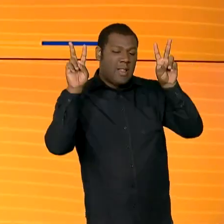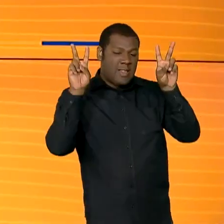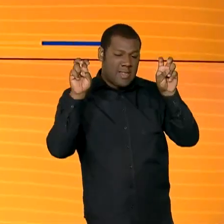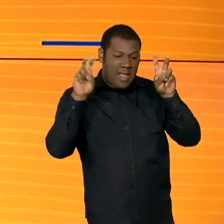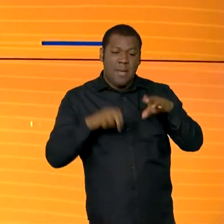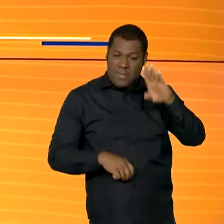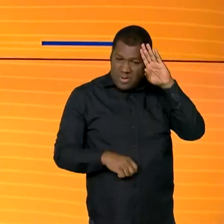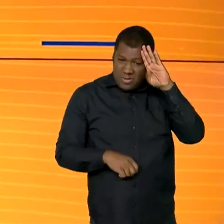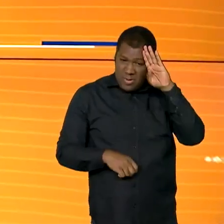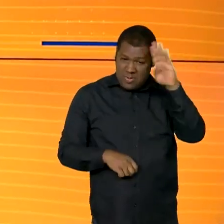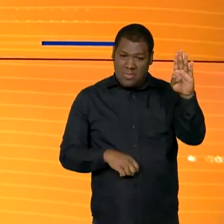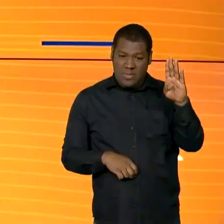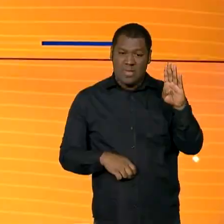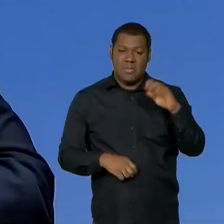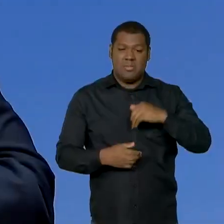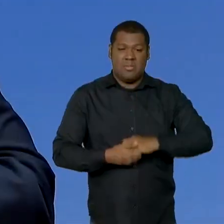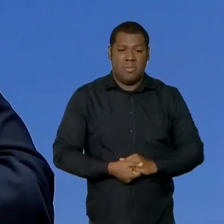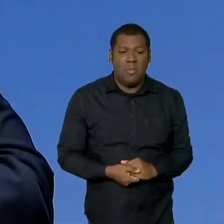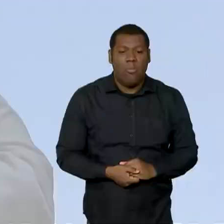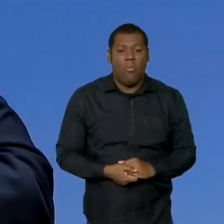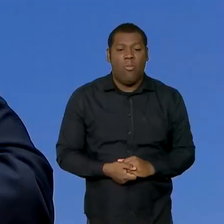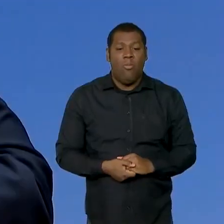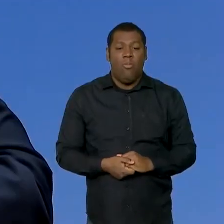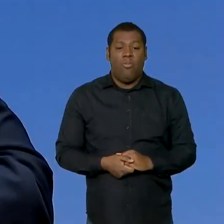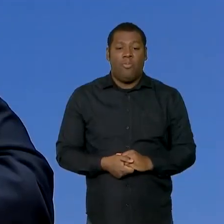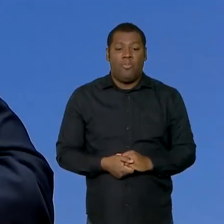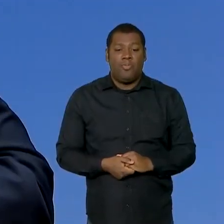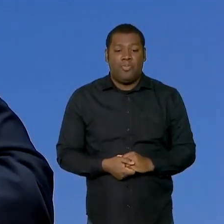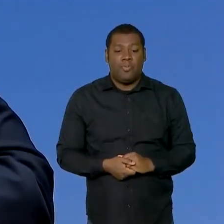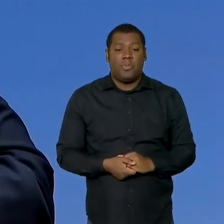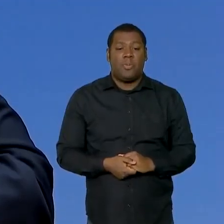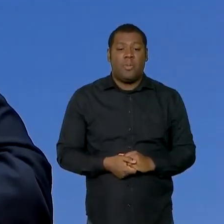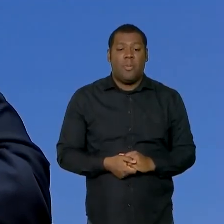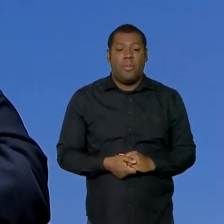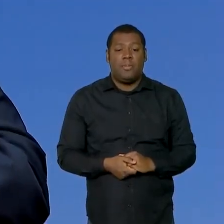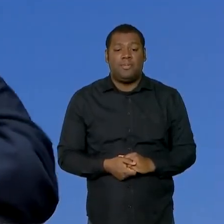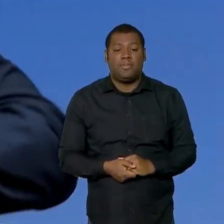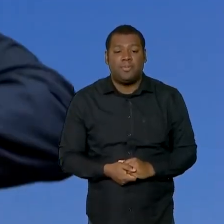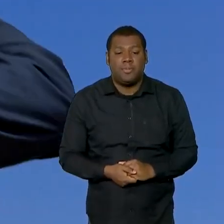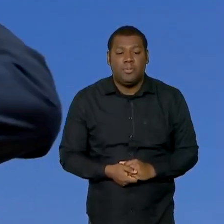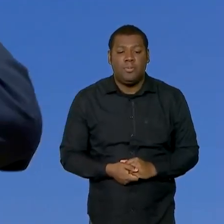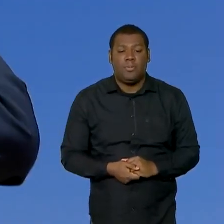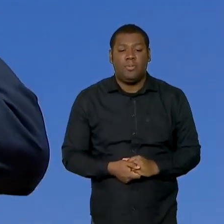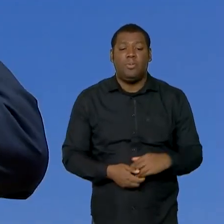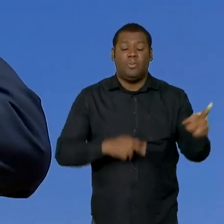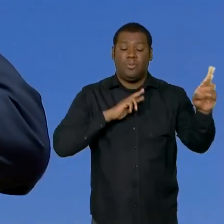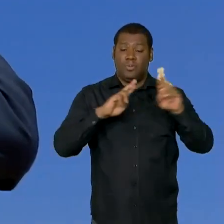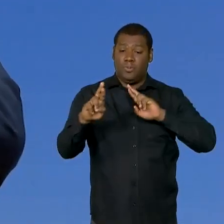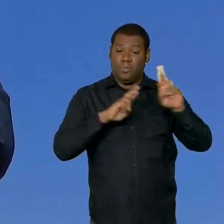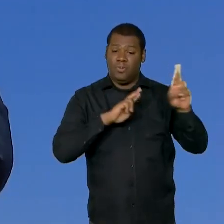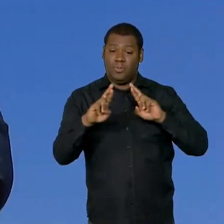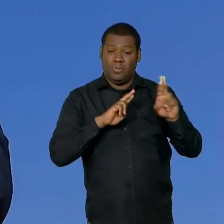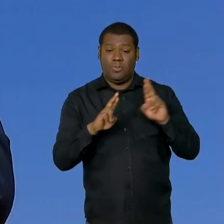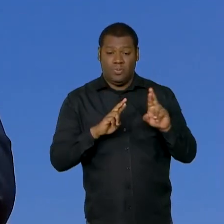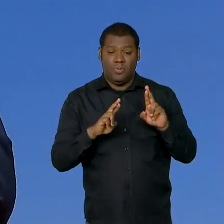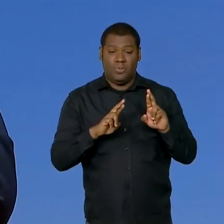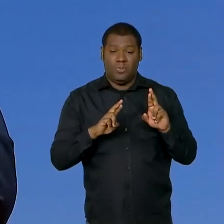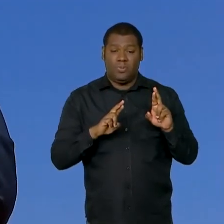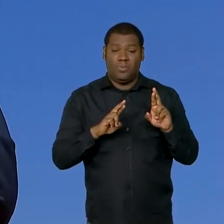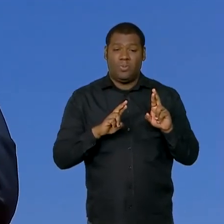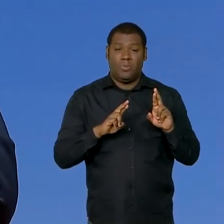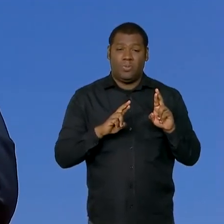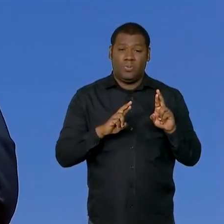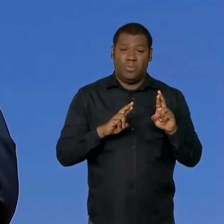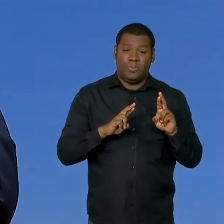ser discutidos no encontro. Essa é uma relação que vem se adensando, é uma relação que há alguns anos